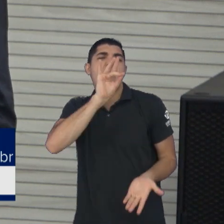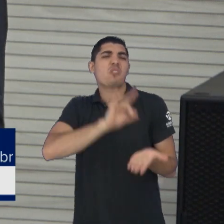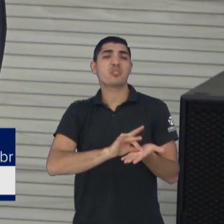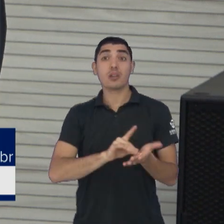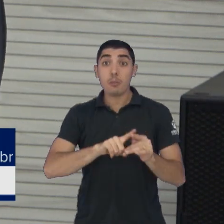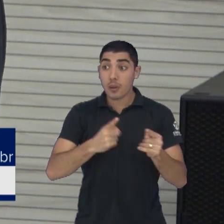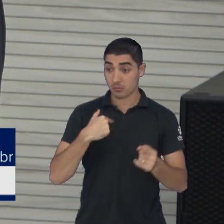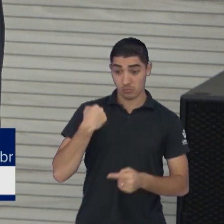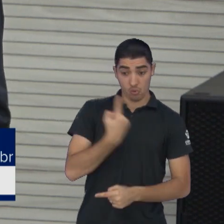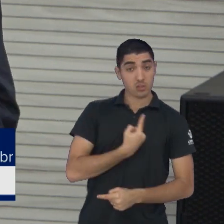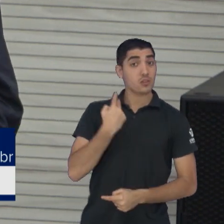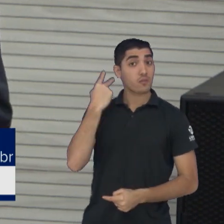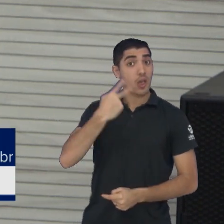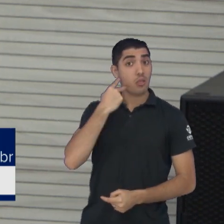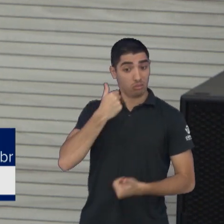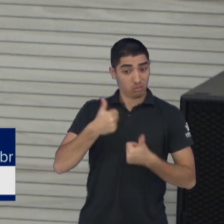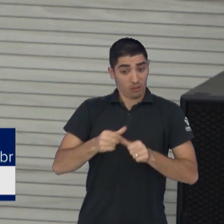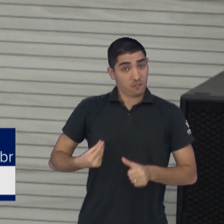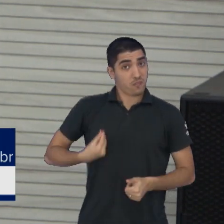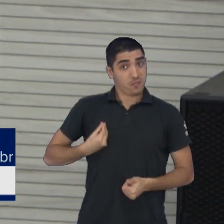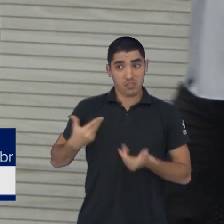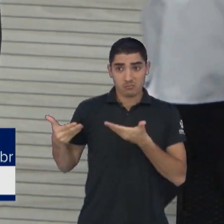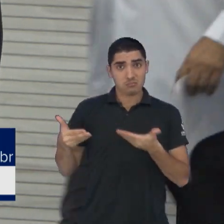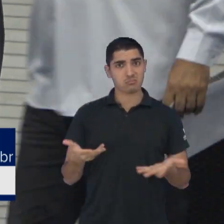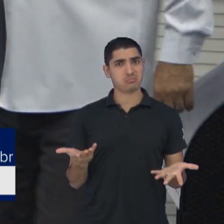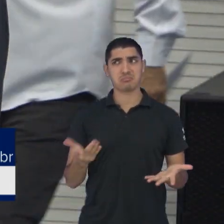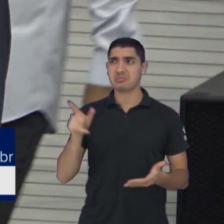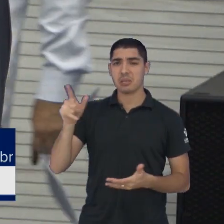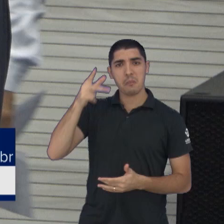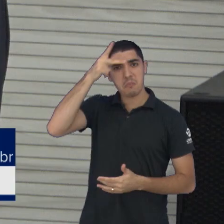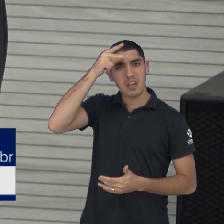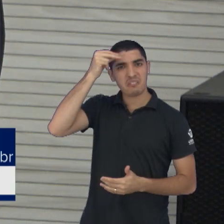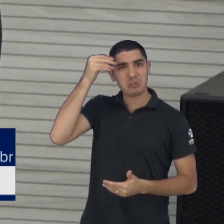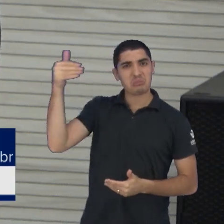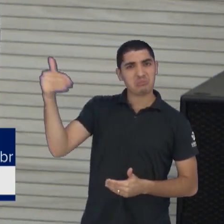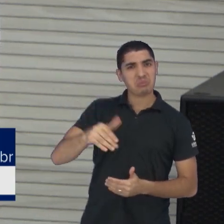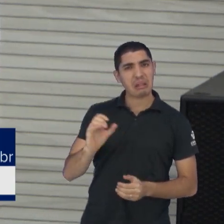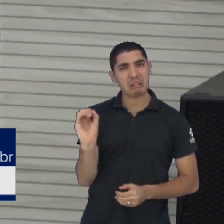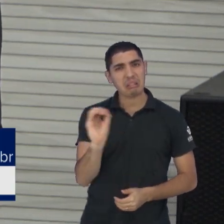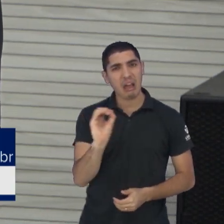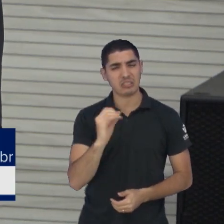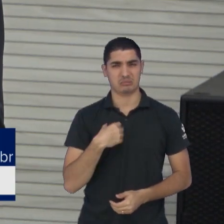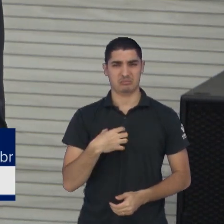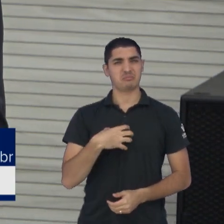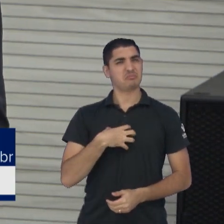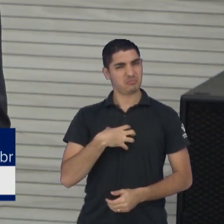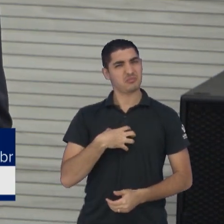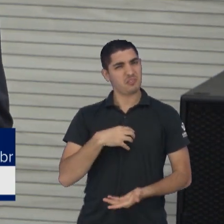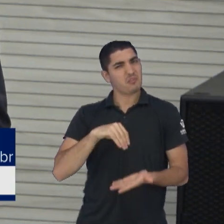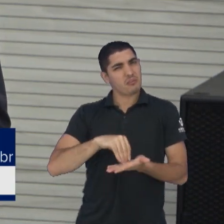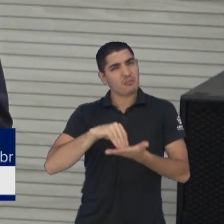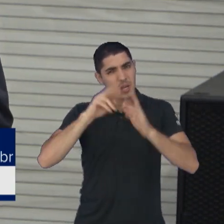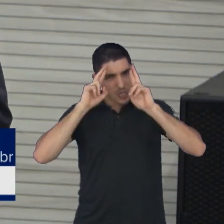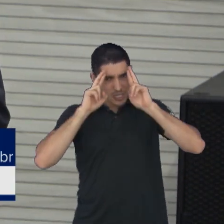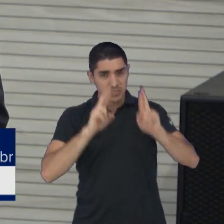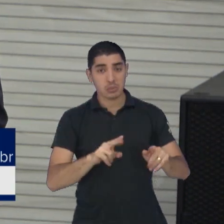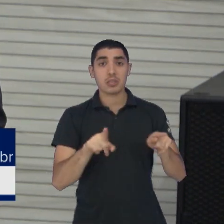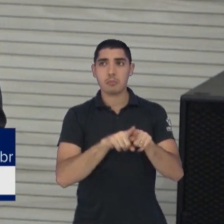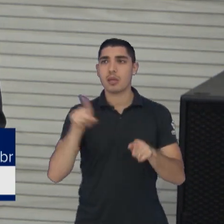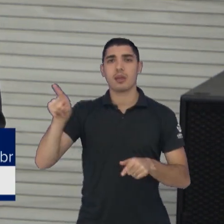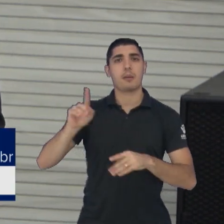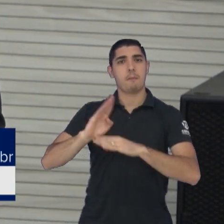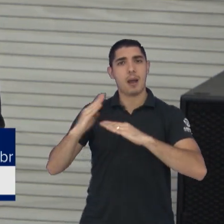dessa casa. Eu achei um descaso conosco, com a população que esteve aqui. Estava aqui Vila Maria,